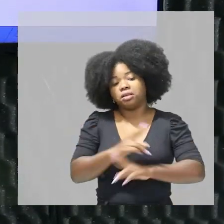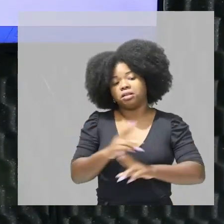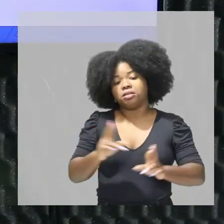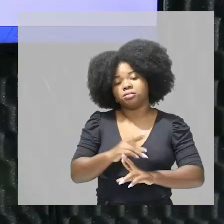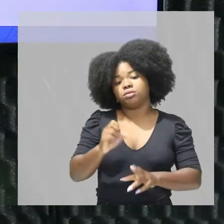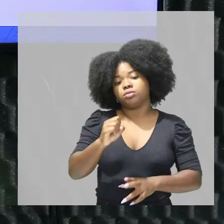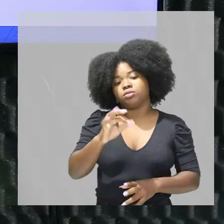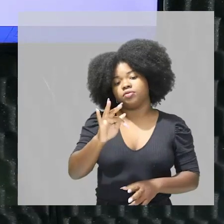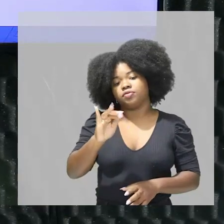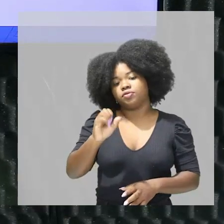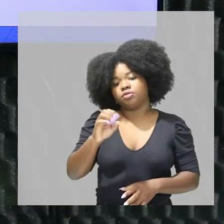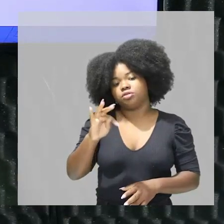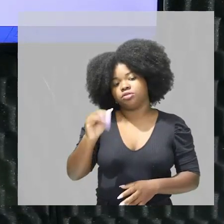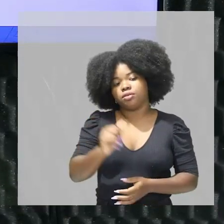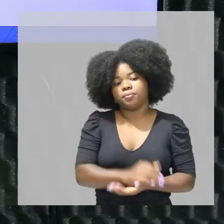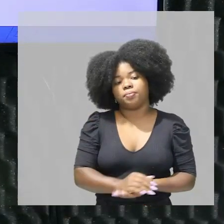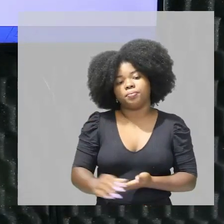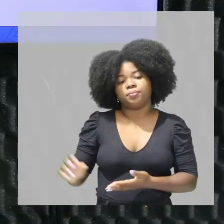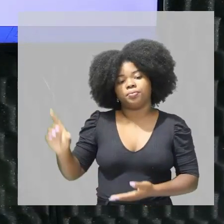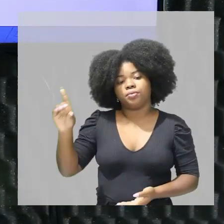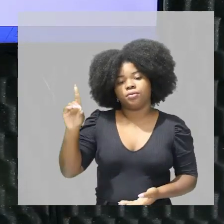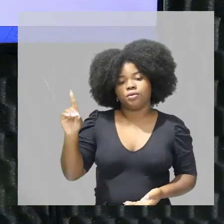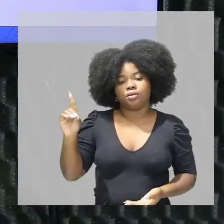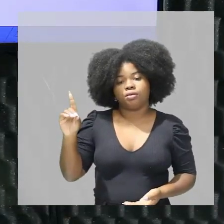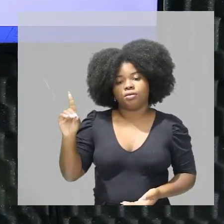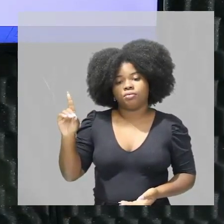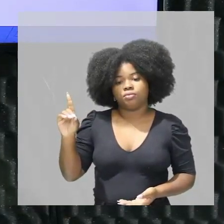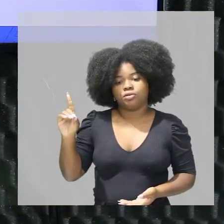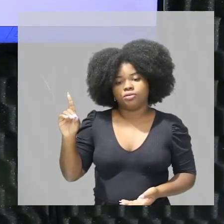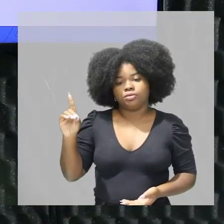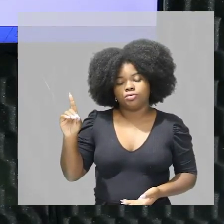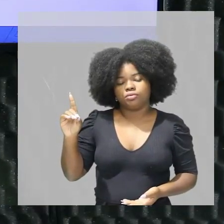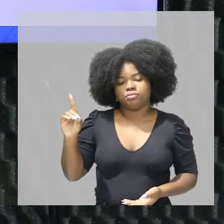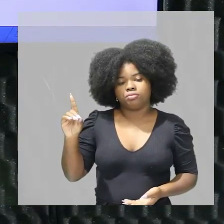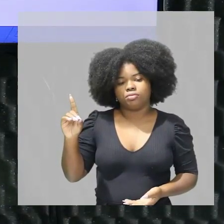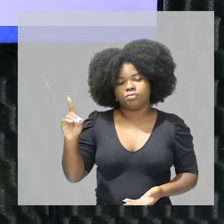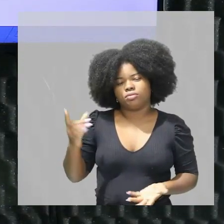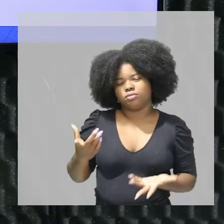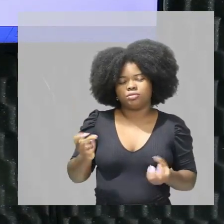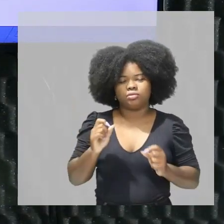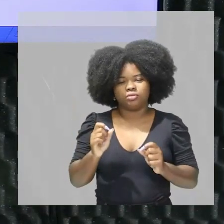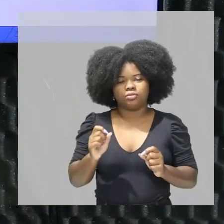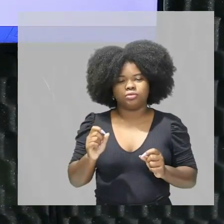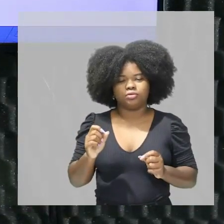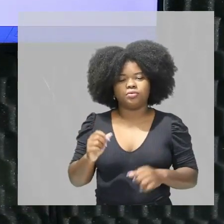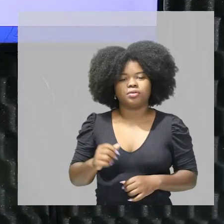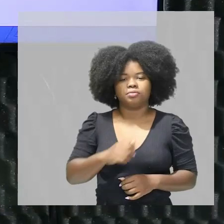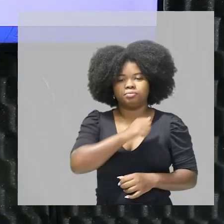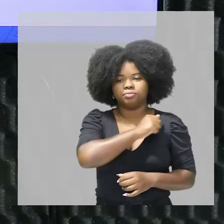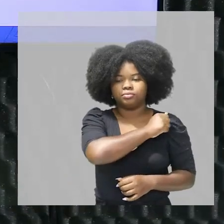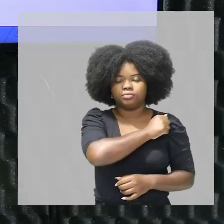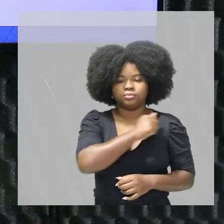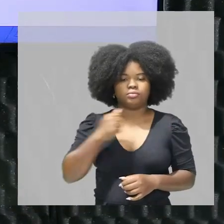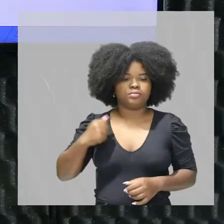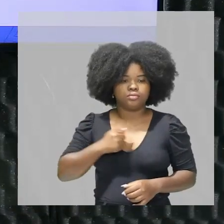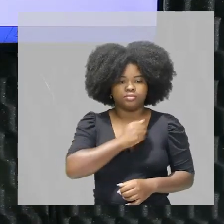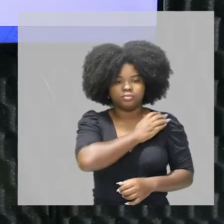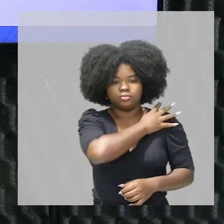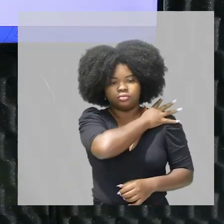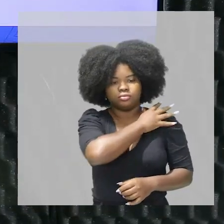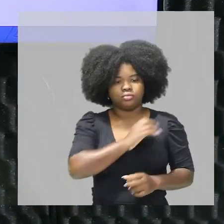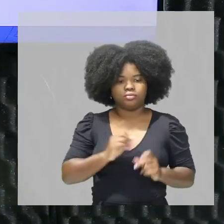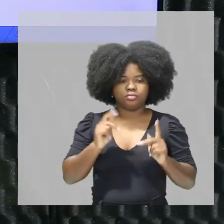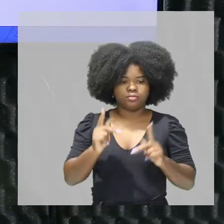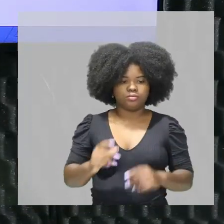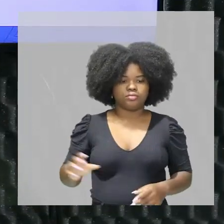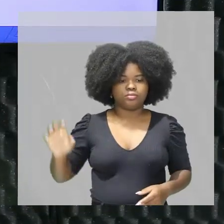Ok valorização da argumentação retórica que é mais um aristotelismo investigação